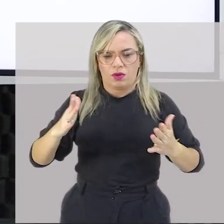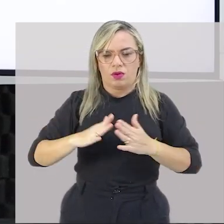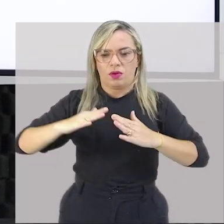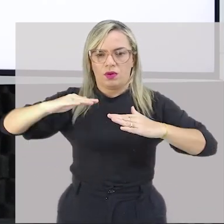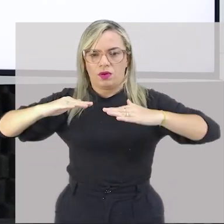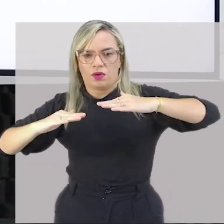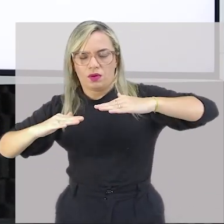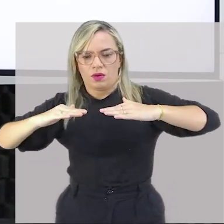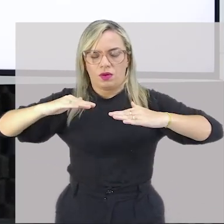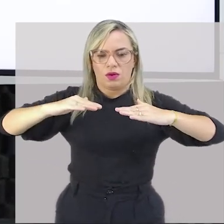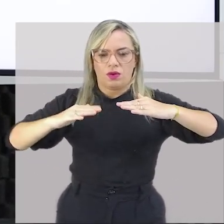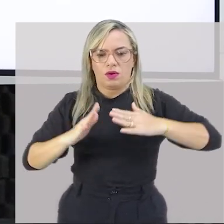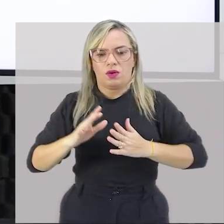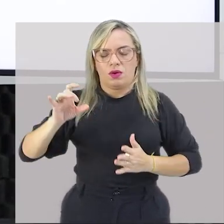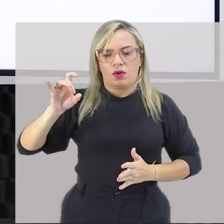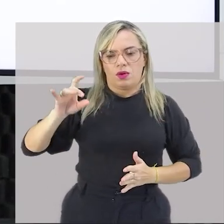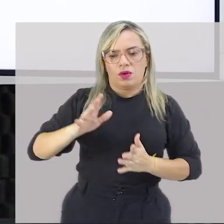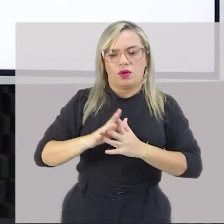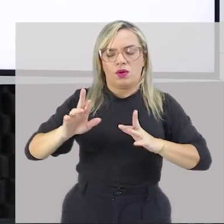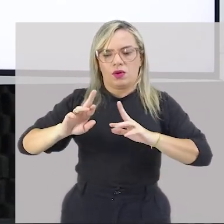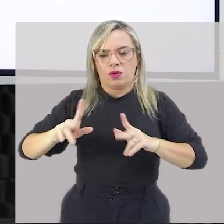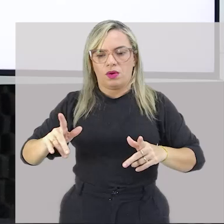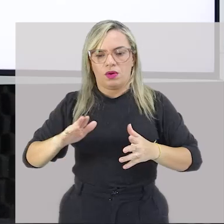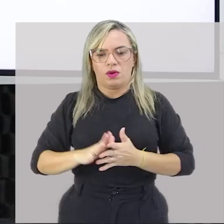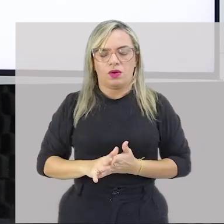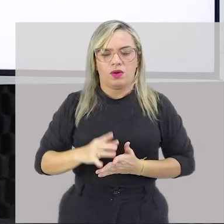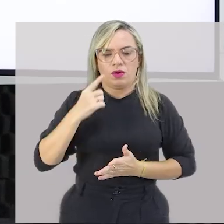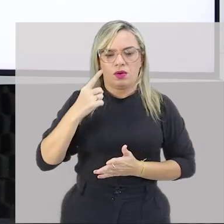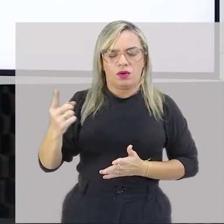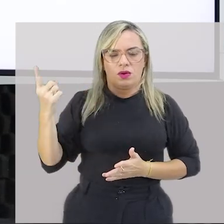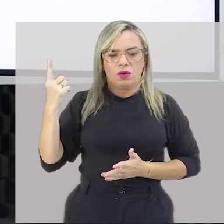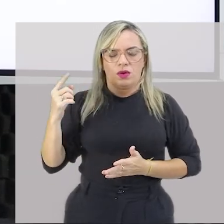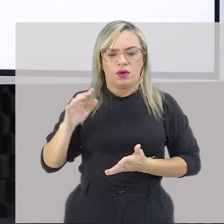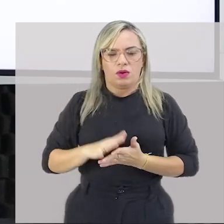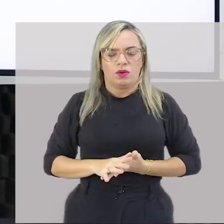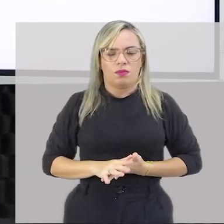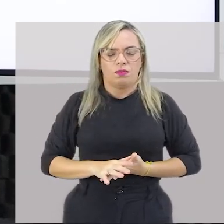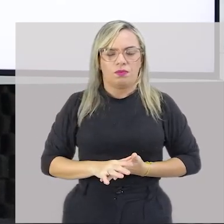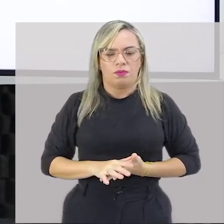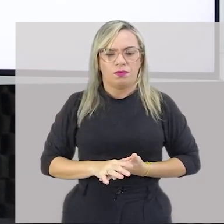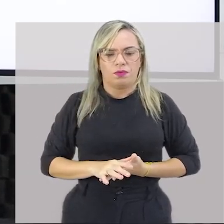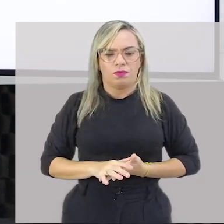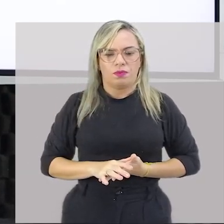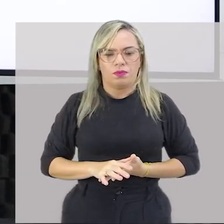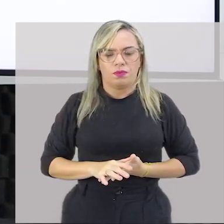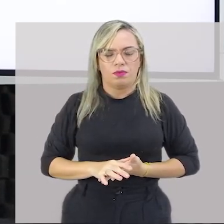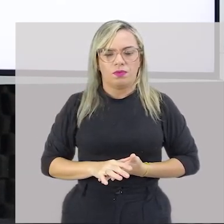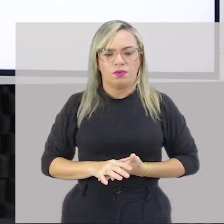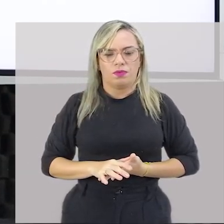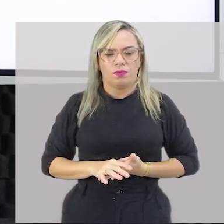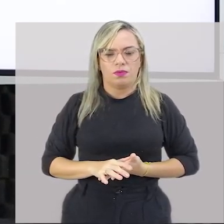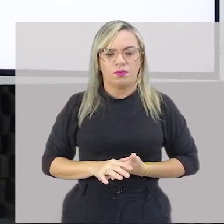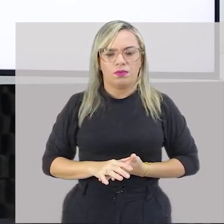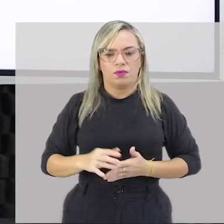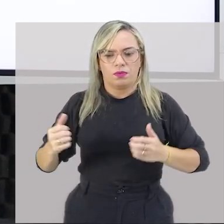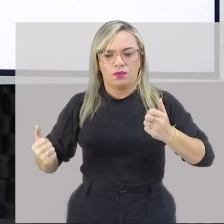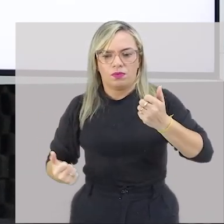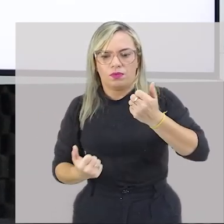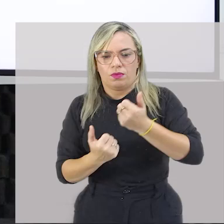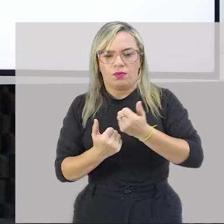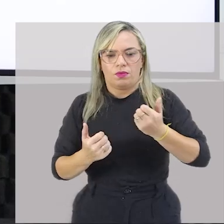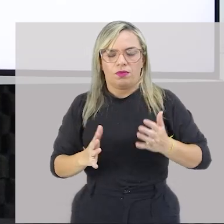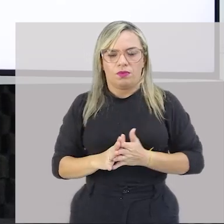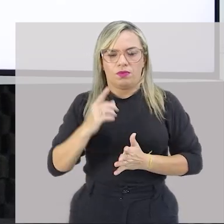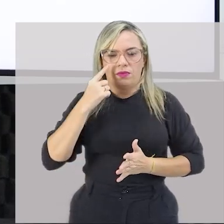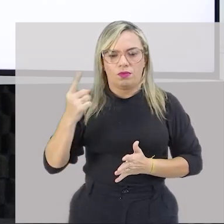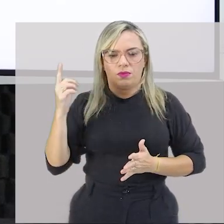parecem gangorras, só que com braços diferentes. Essas gangorras com braços diferentes, ó, aqui é o meu ponto de apoio,